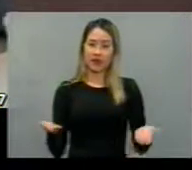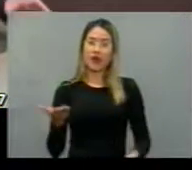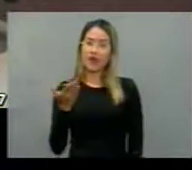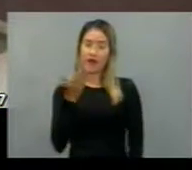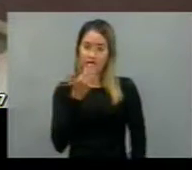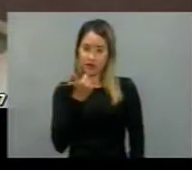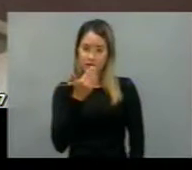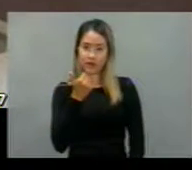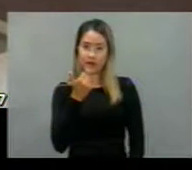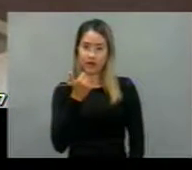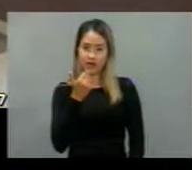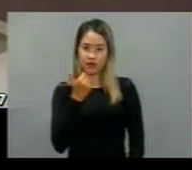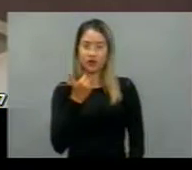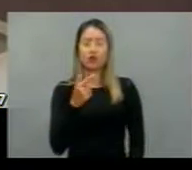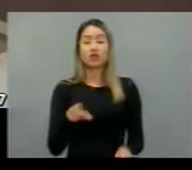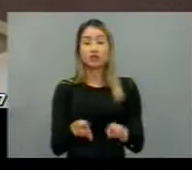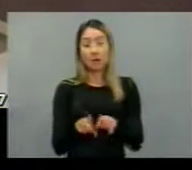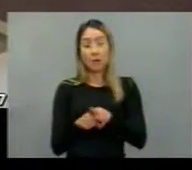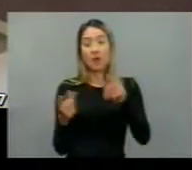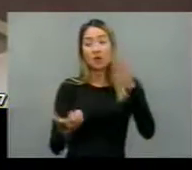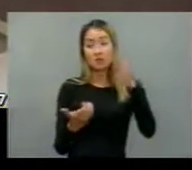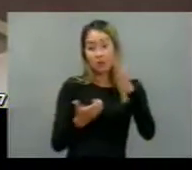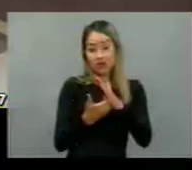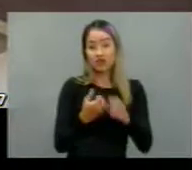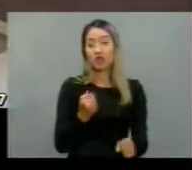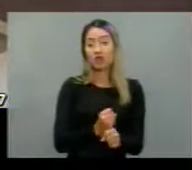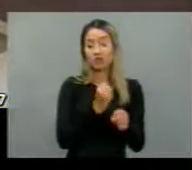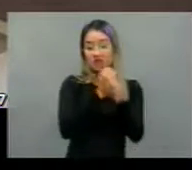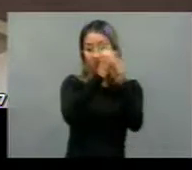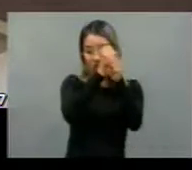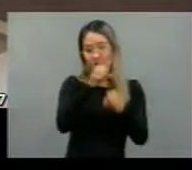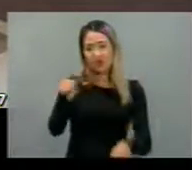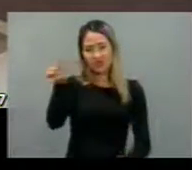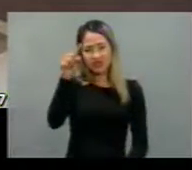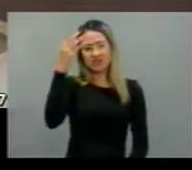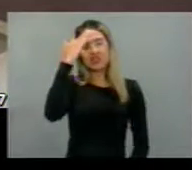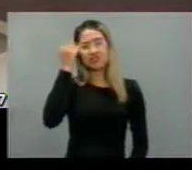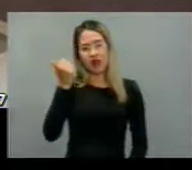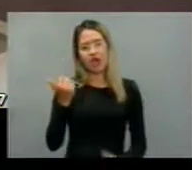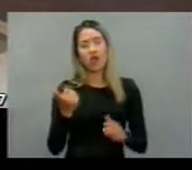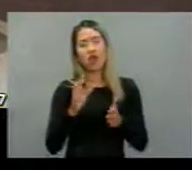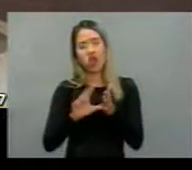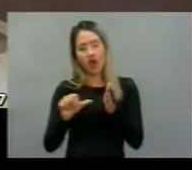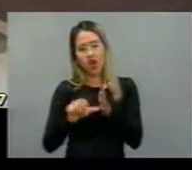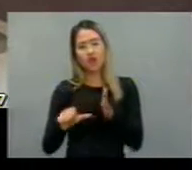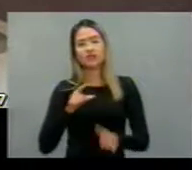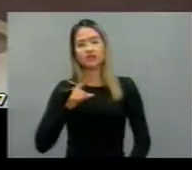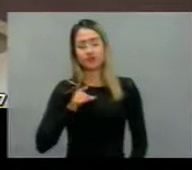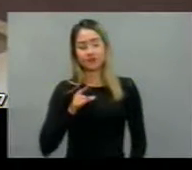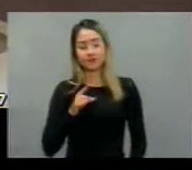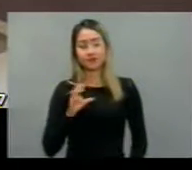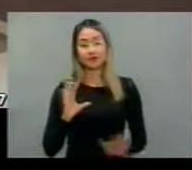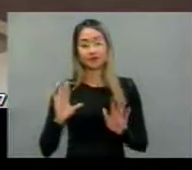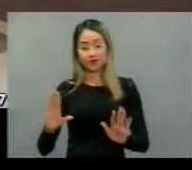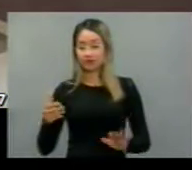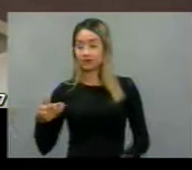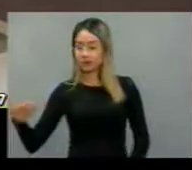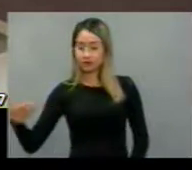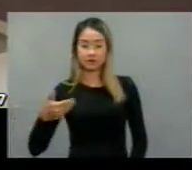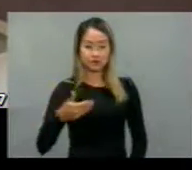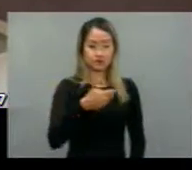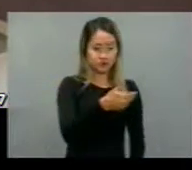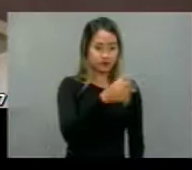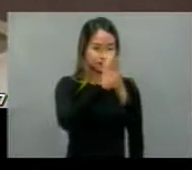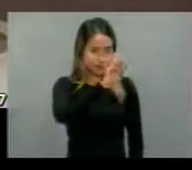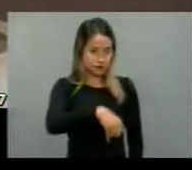alimento. Portanto, eu queria só finalizar, antes de ouvir agora, obviamente, os apartes, dizendo que nós queremos uma